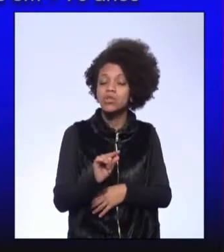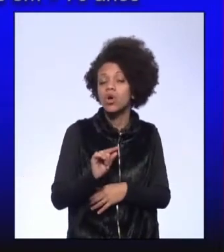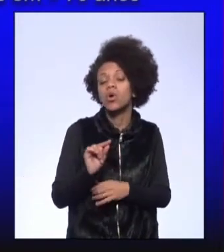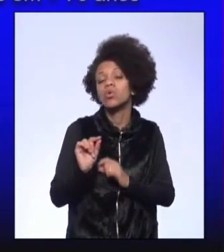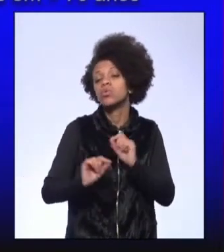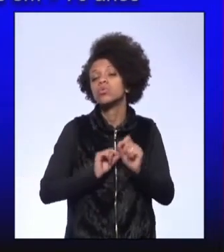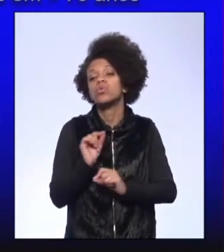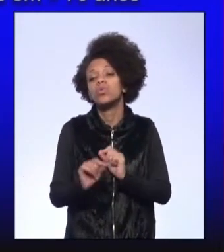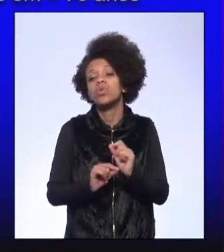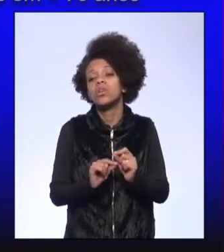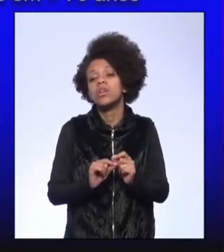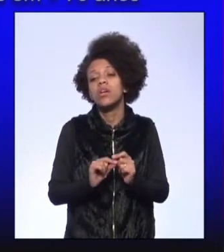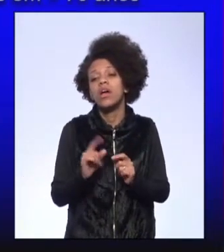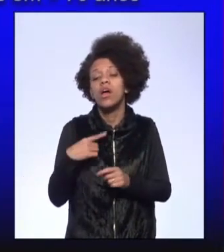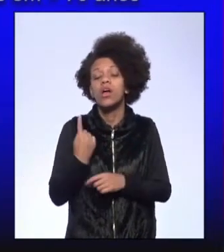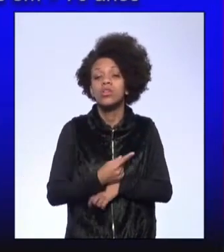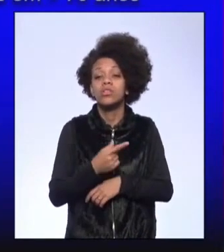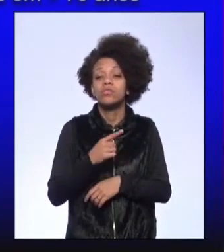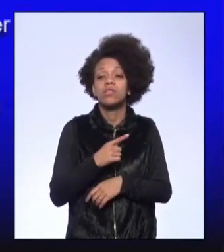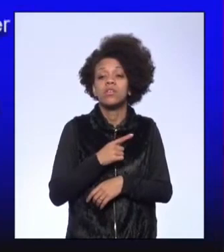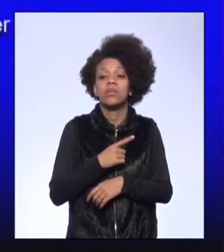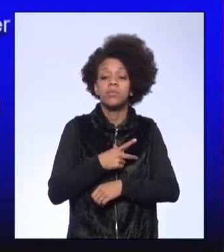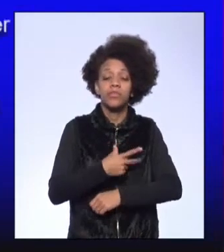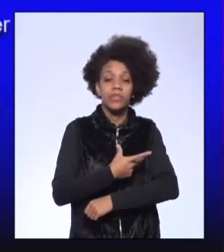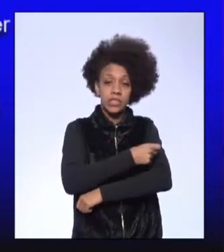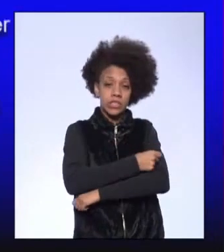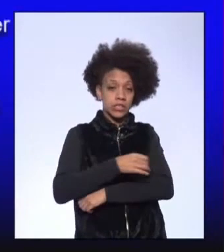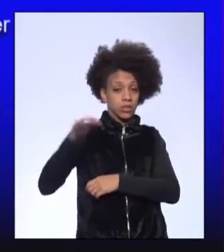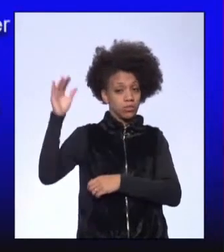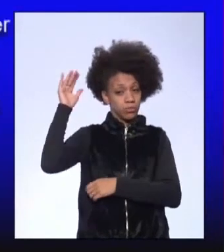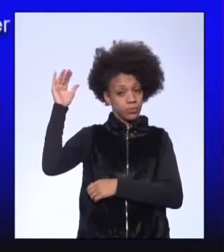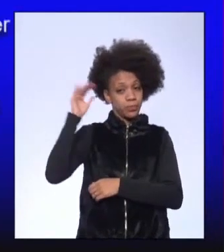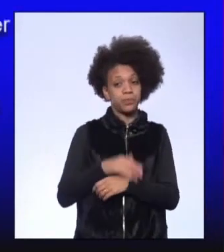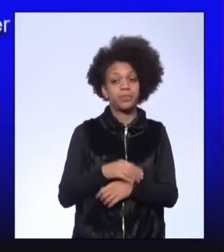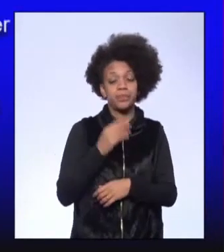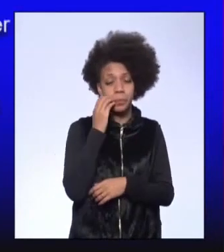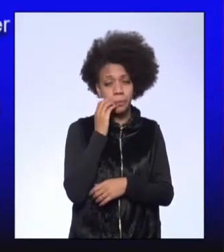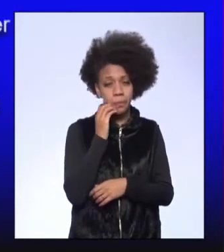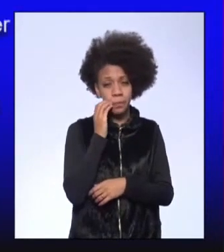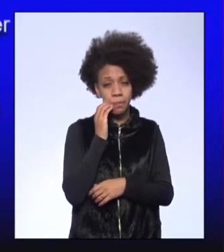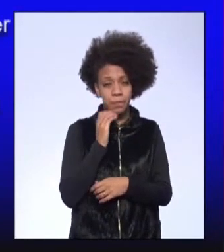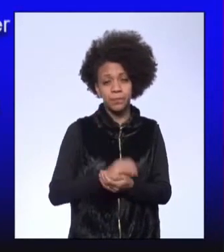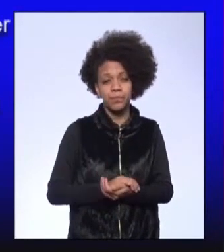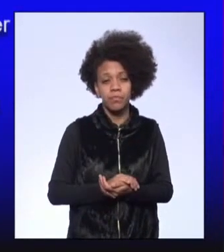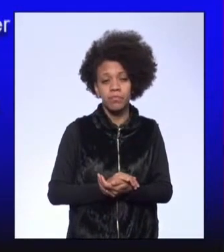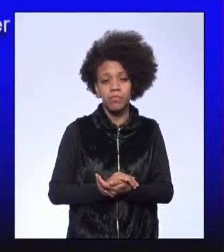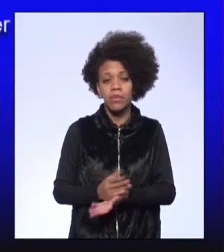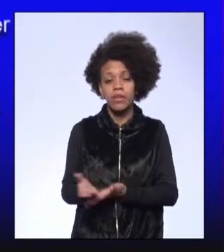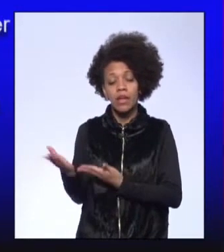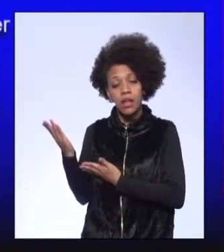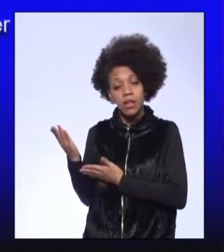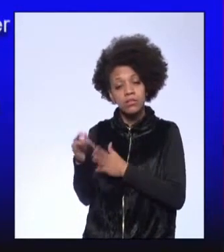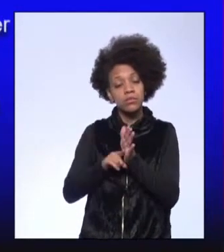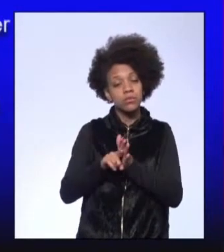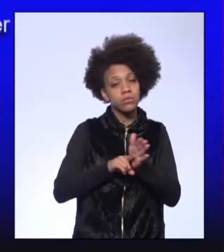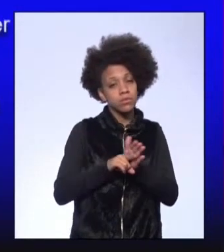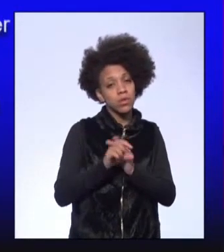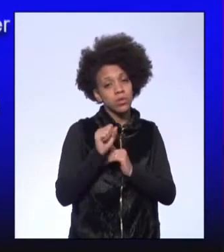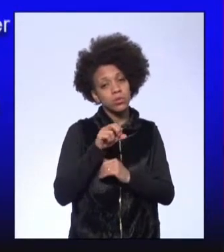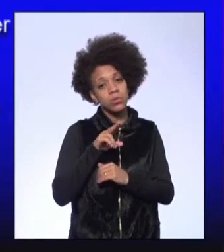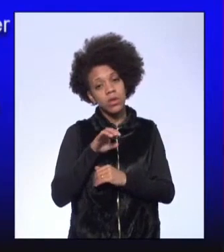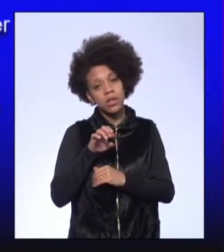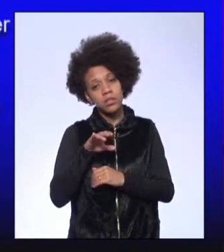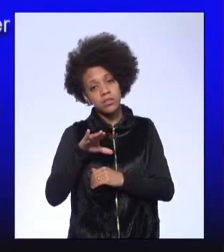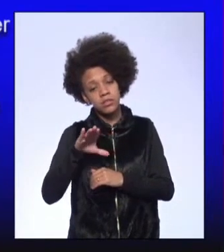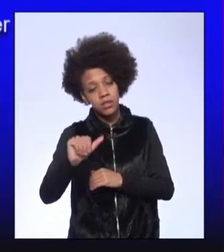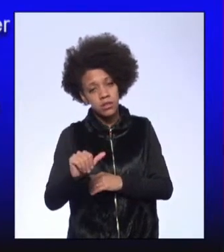aquelas que a gente teria vacinando os adultos jovens. Esse é um estudo da Suécia. Vocês sabem que a